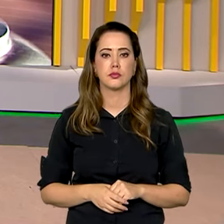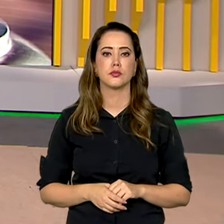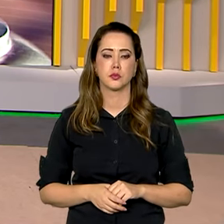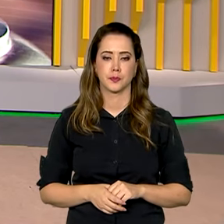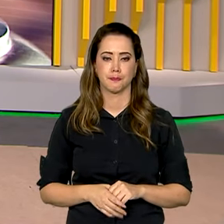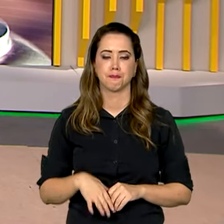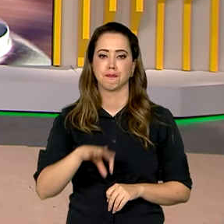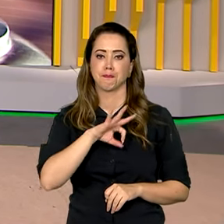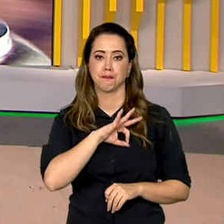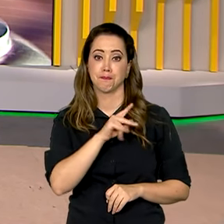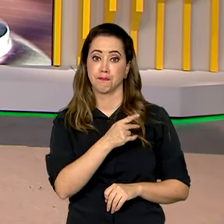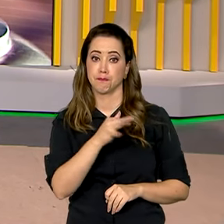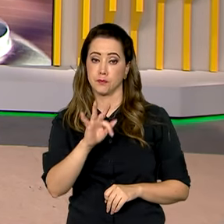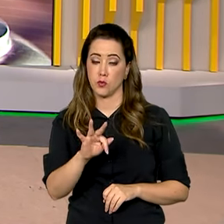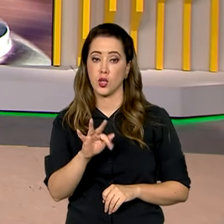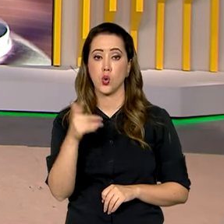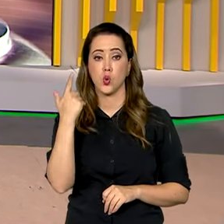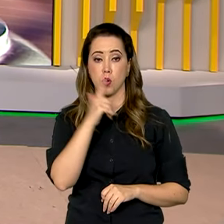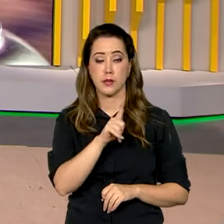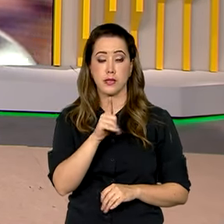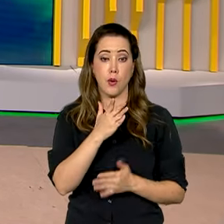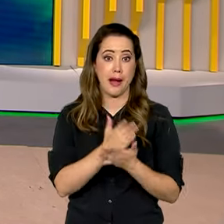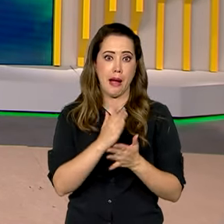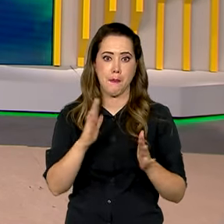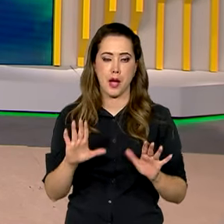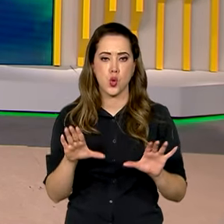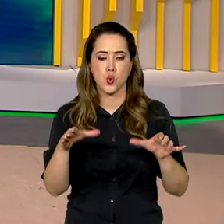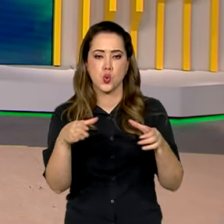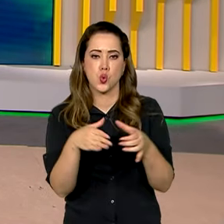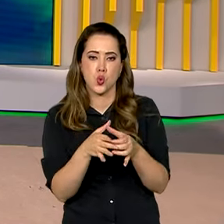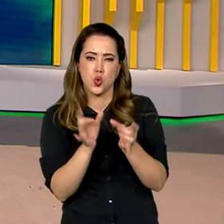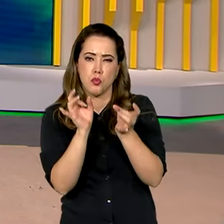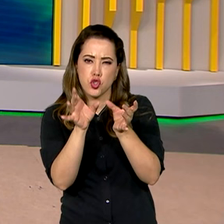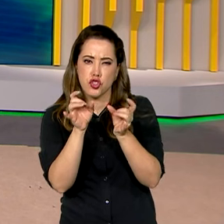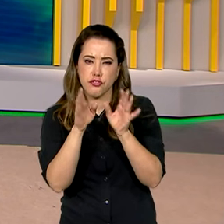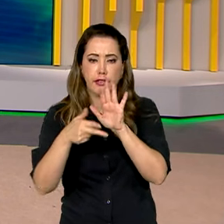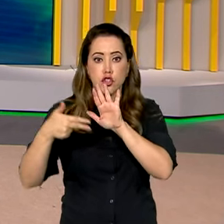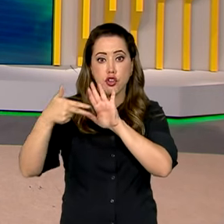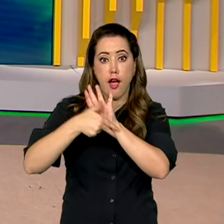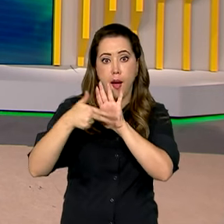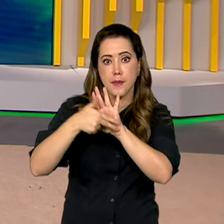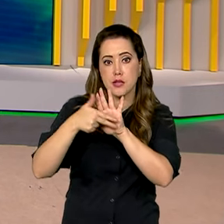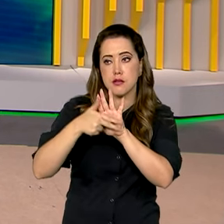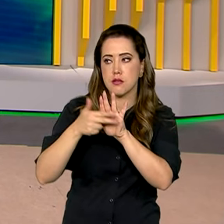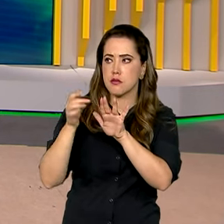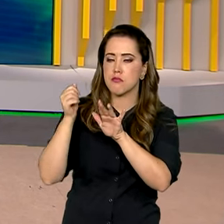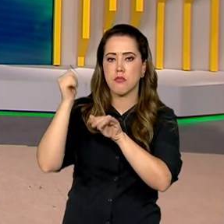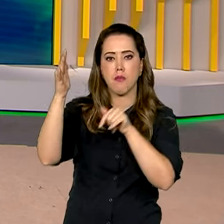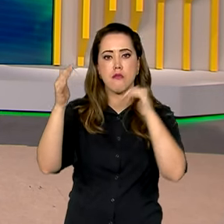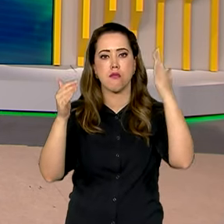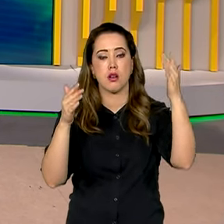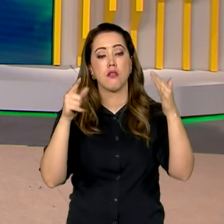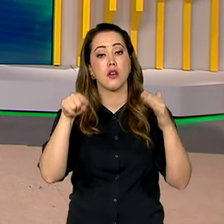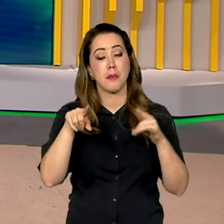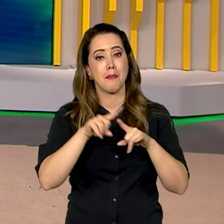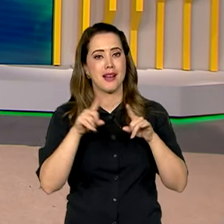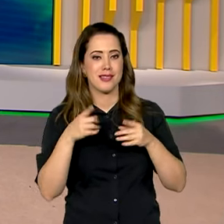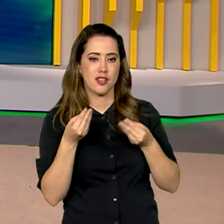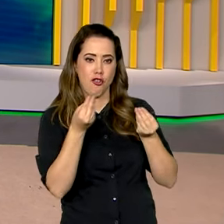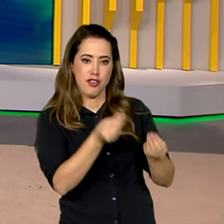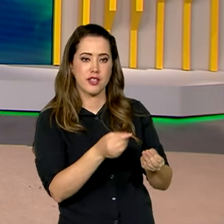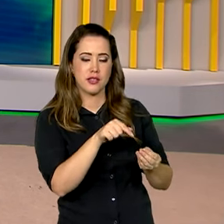a polícia federal conseguiu desarticular uma quadrilha internacional de venda de armas que alimentava as